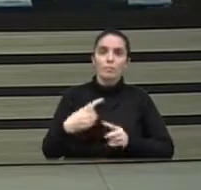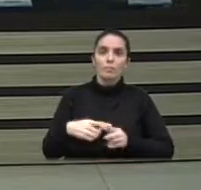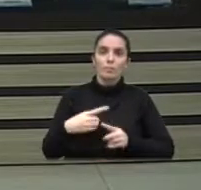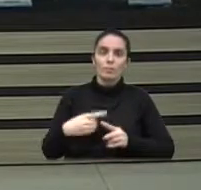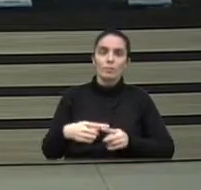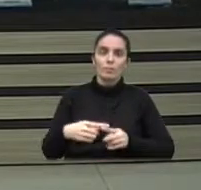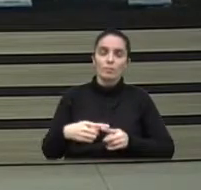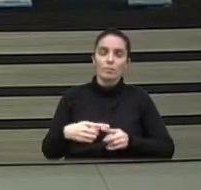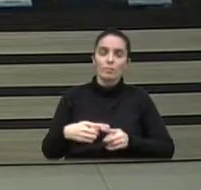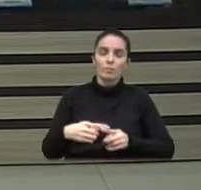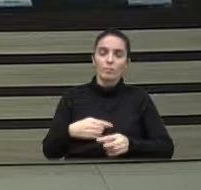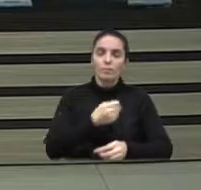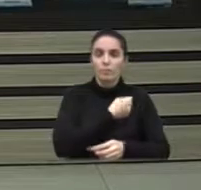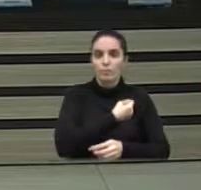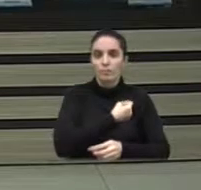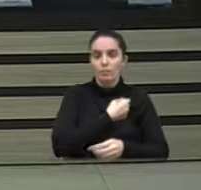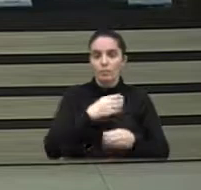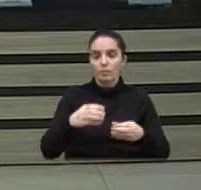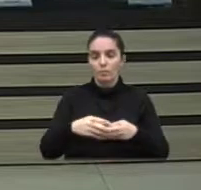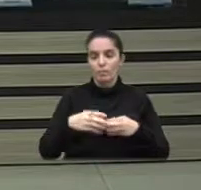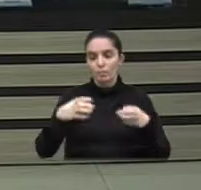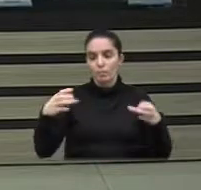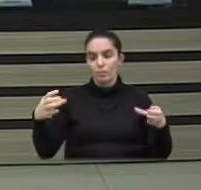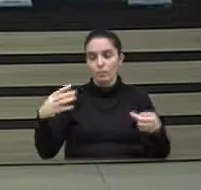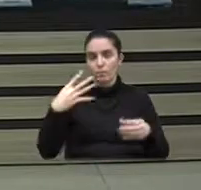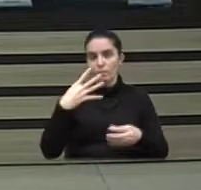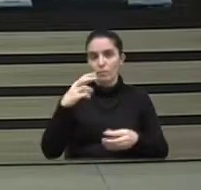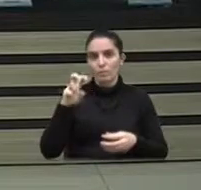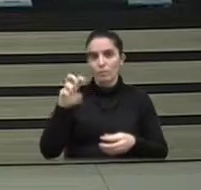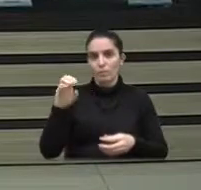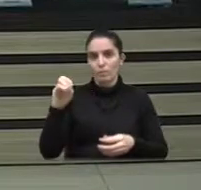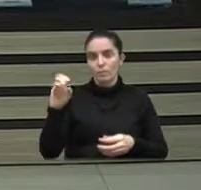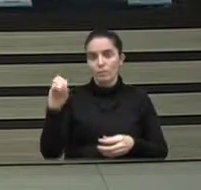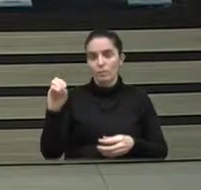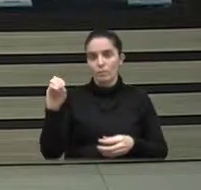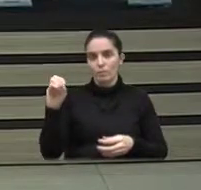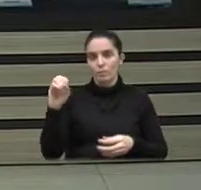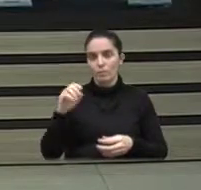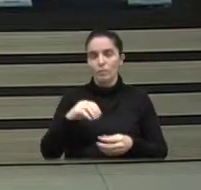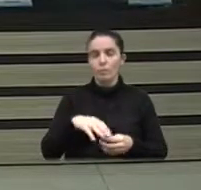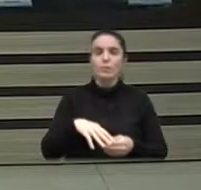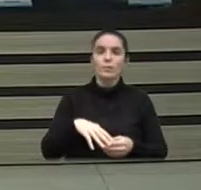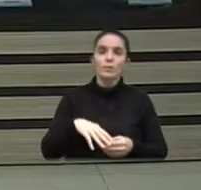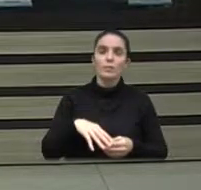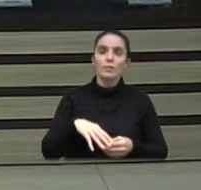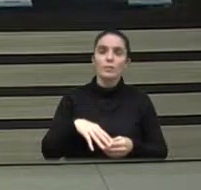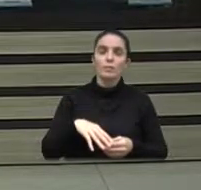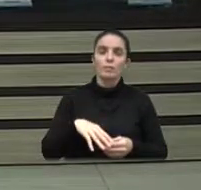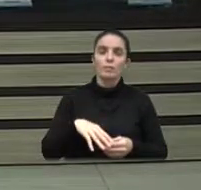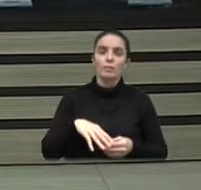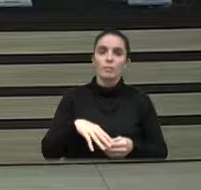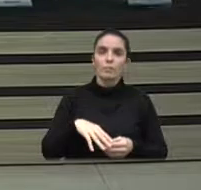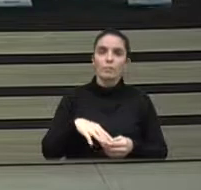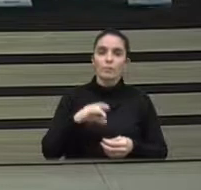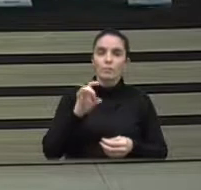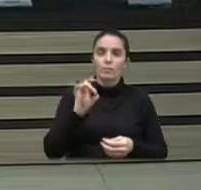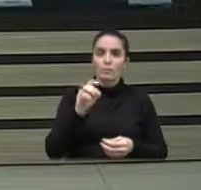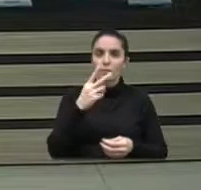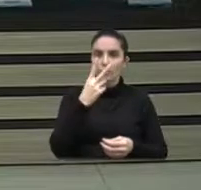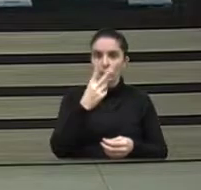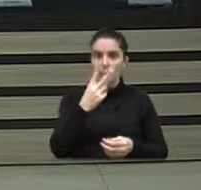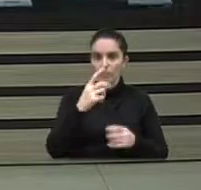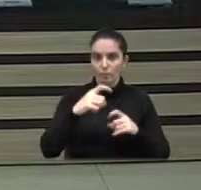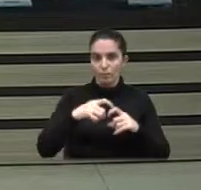da Saúde. Isso está registrado em ata, 4.500 atendimentos, e chega próximo de 10.000, para somente 2 médicos fazerem o